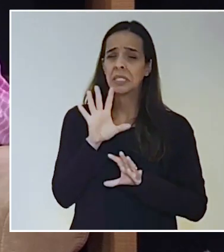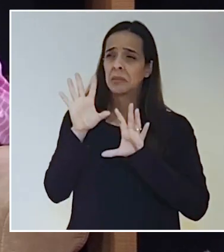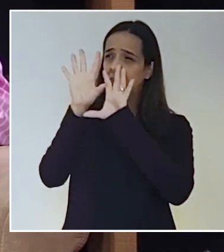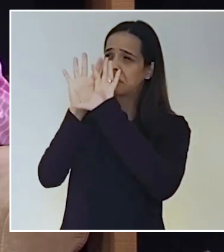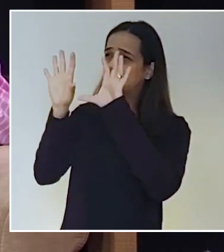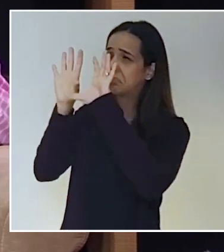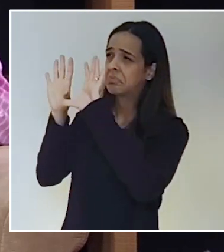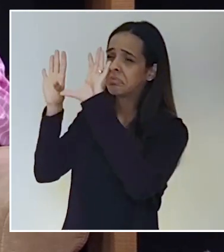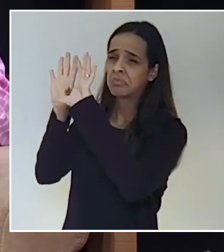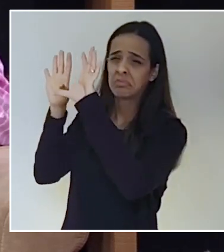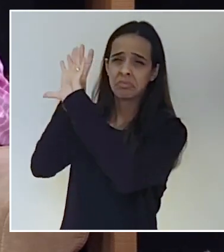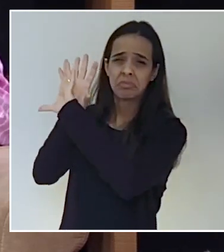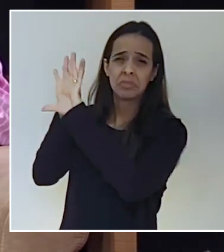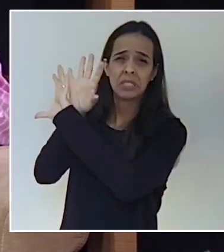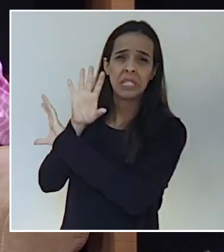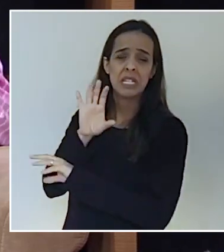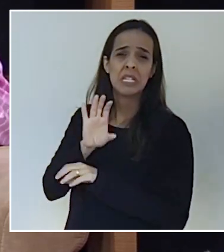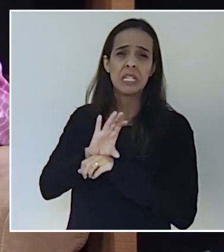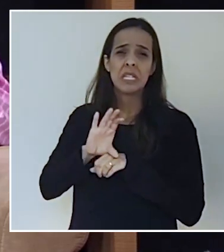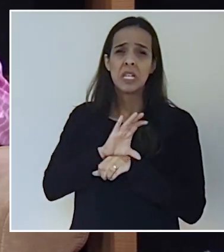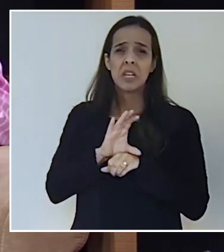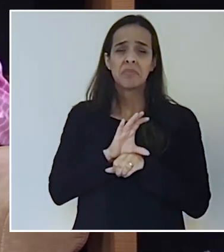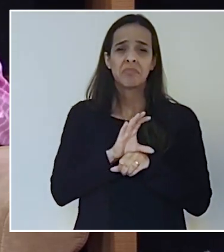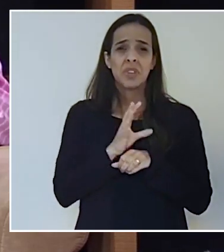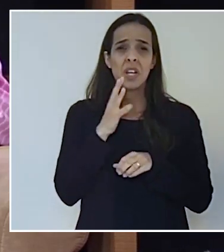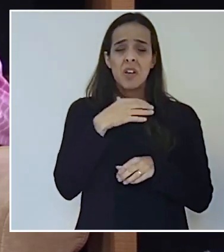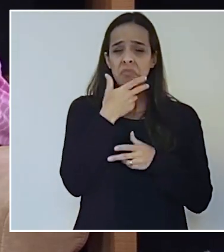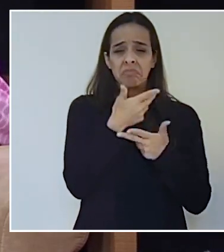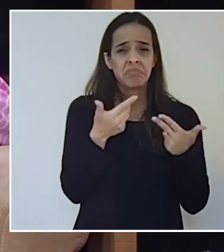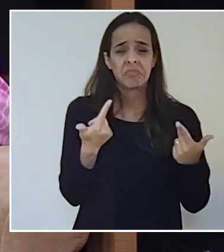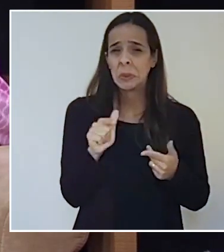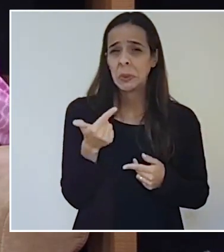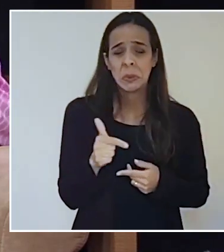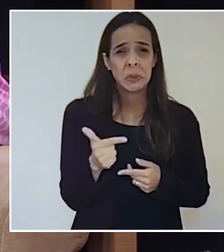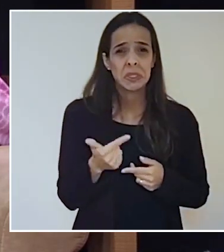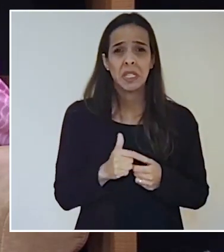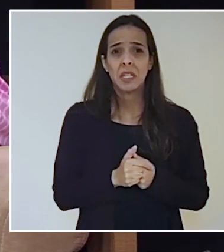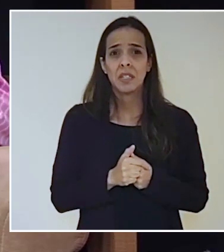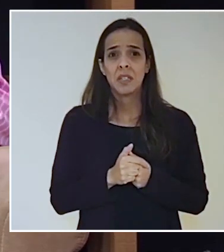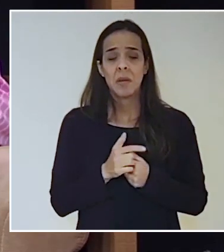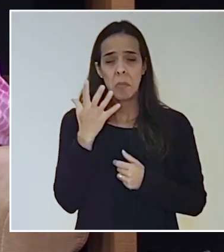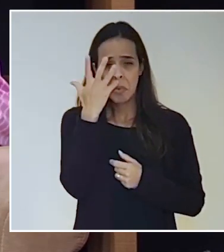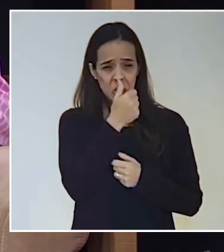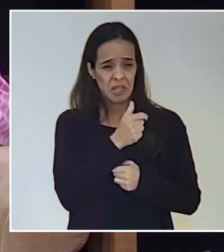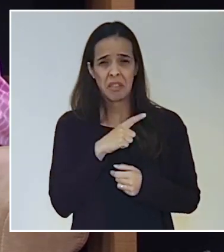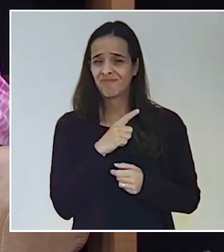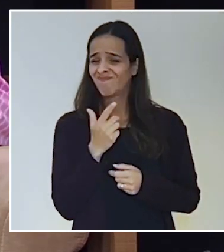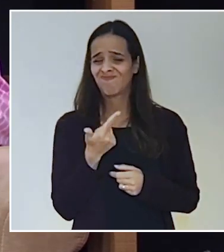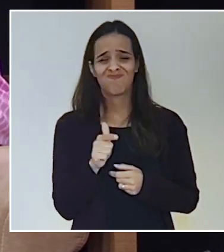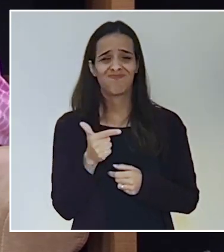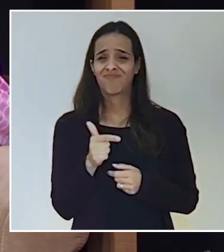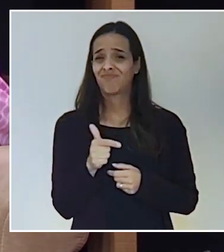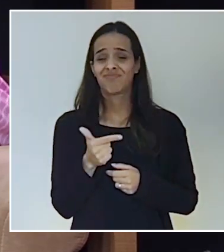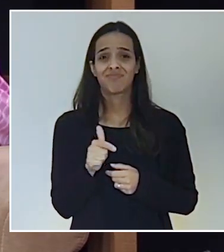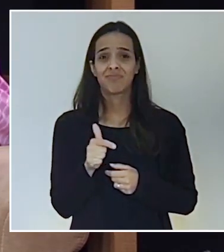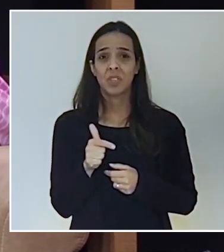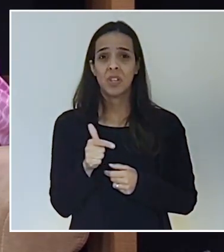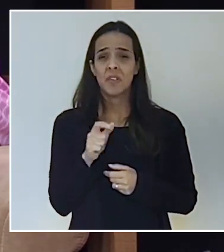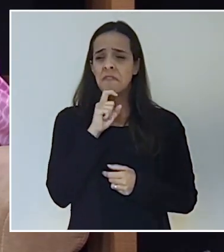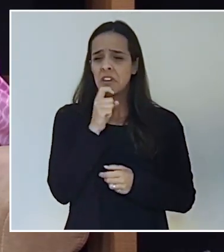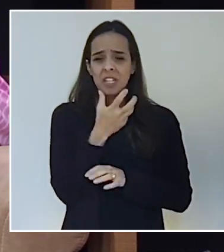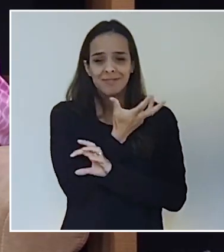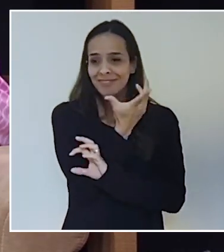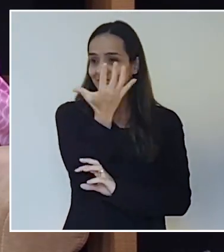Não tem fruto, não tem beleza, não tem verdor. Mas como resposta à sua oração, os rios